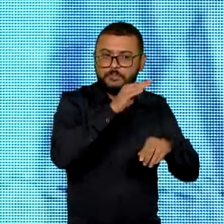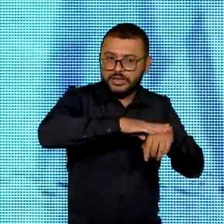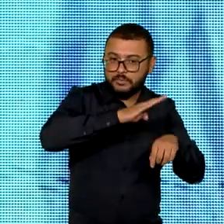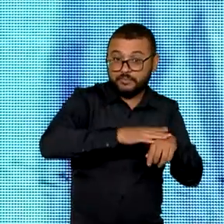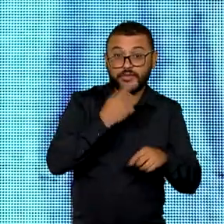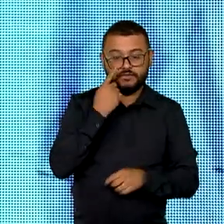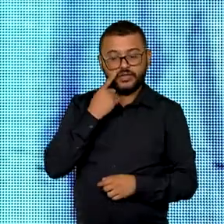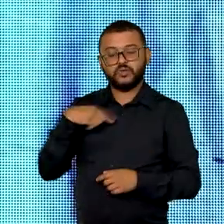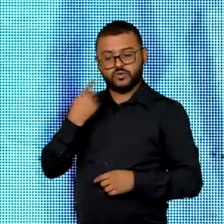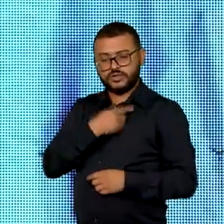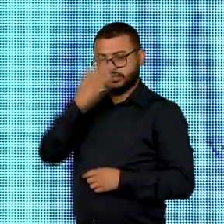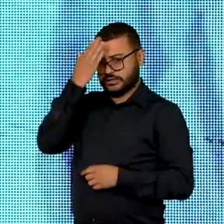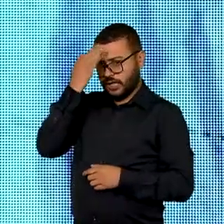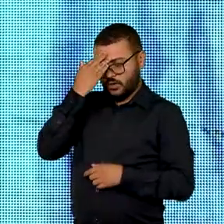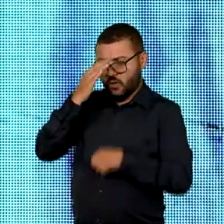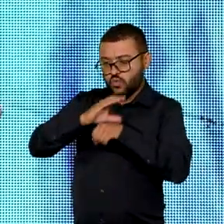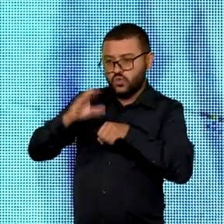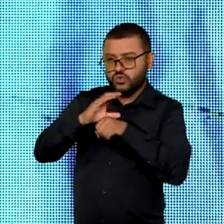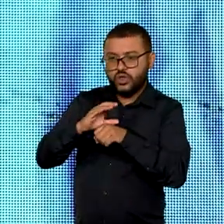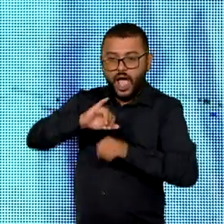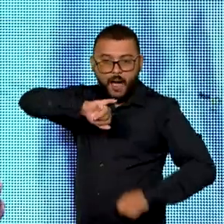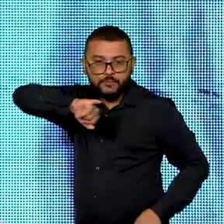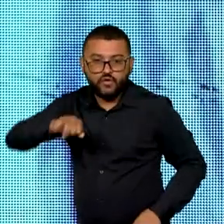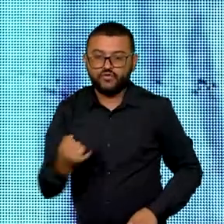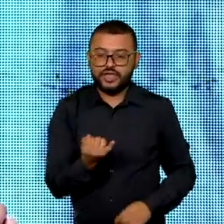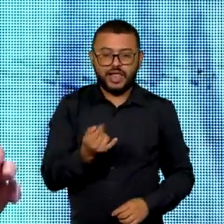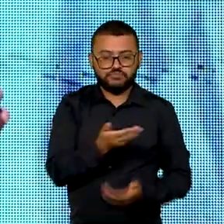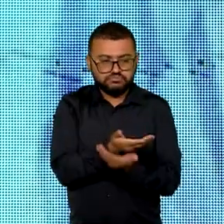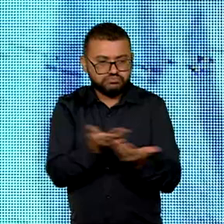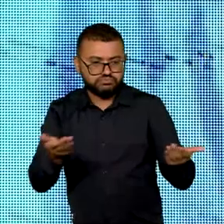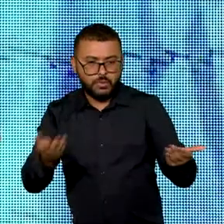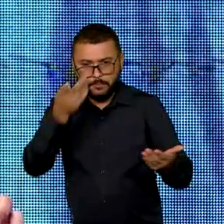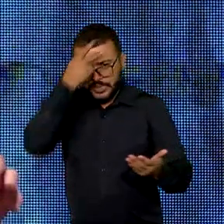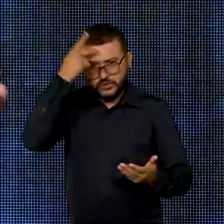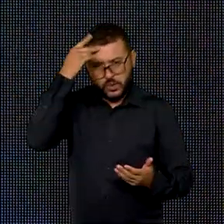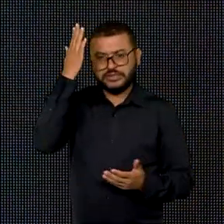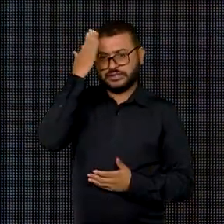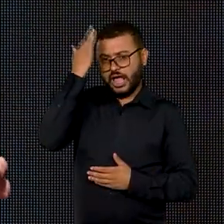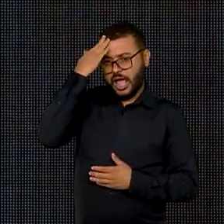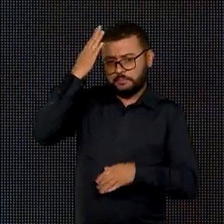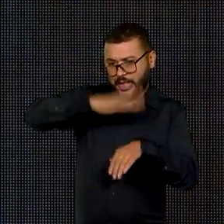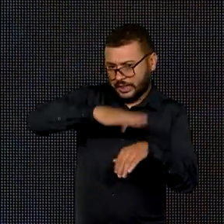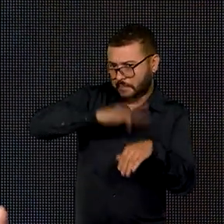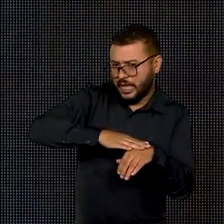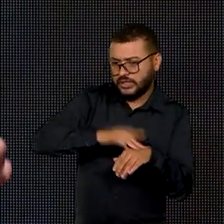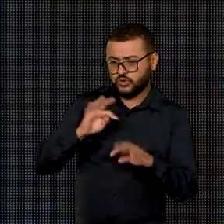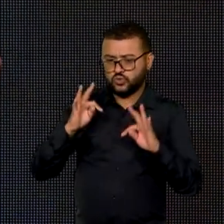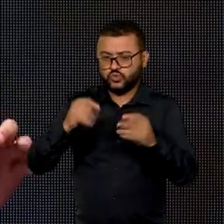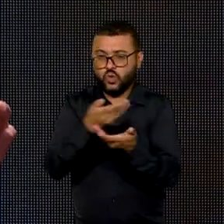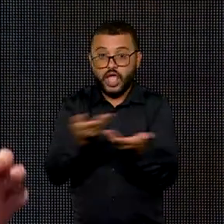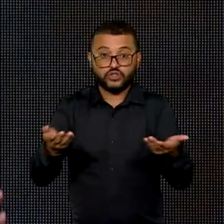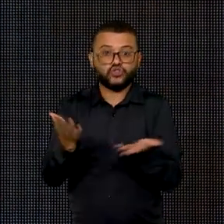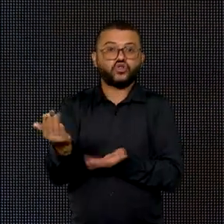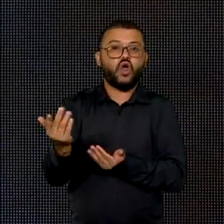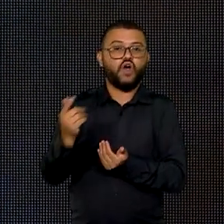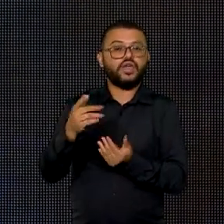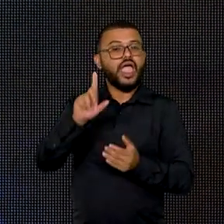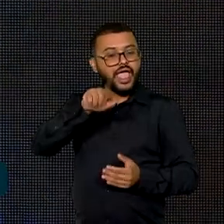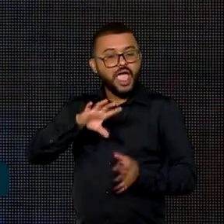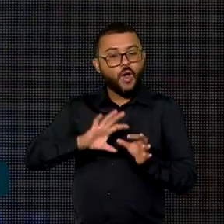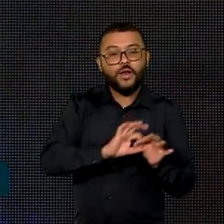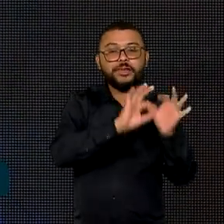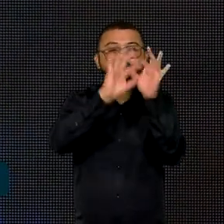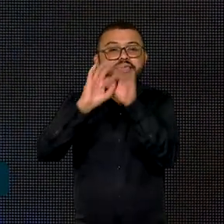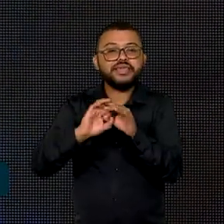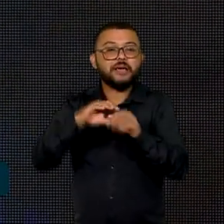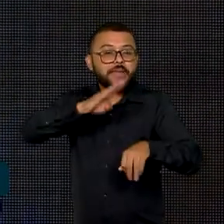aqui, para aproveitar os grandes talentos da matemática, os nossos jovens de matemática que fazem as Olimpíadas de Matemática